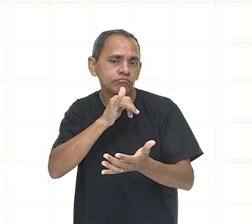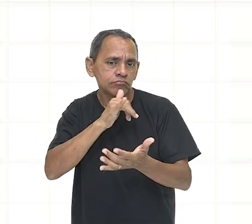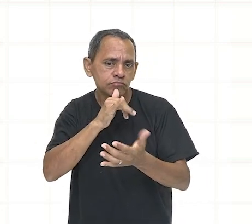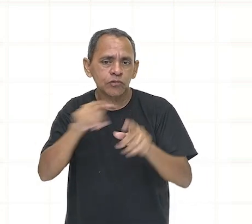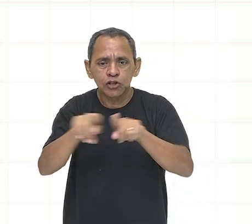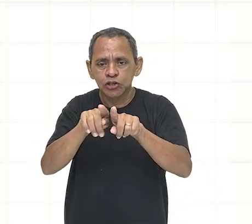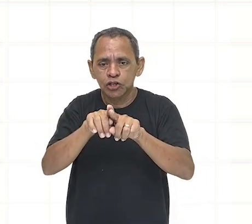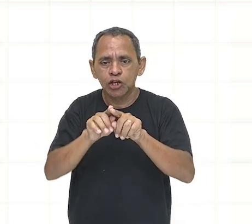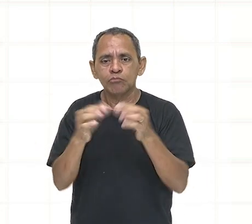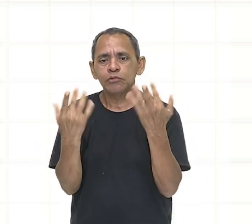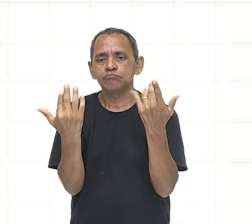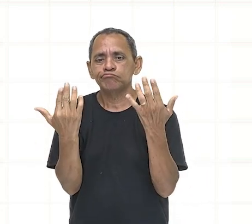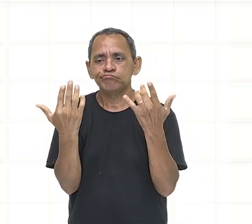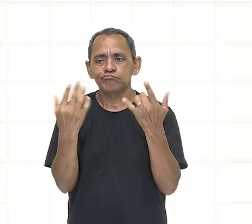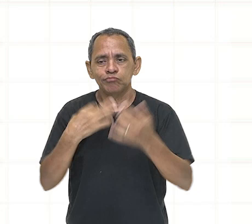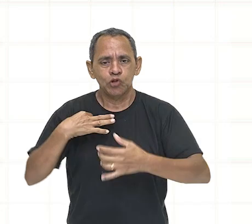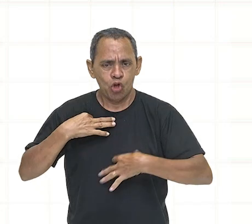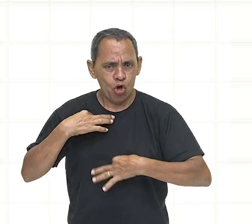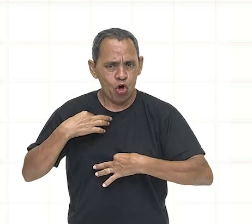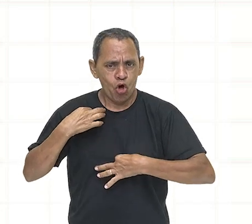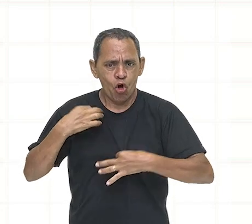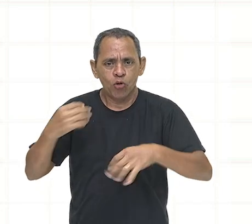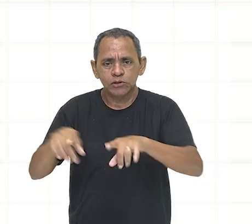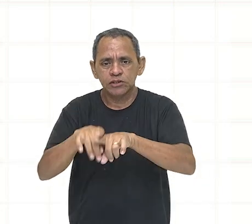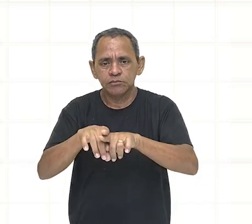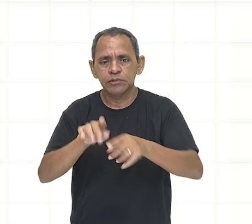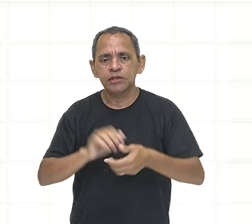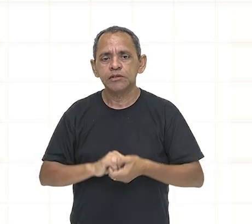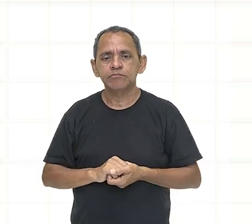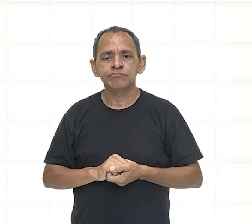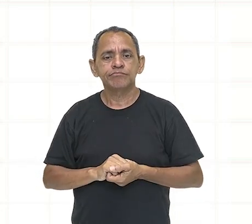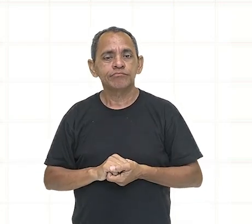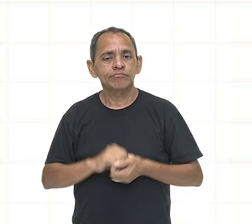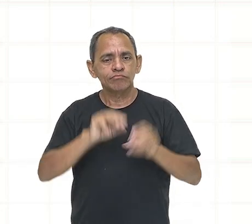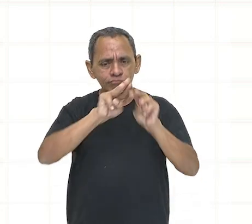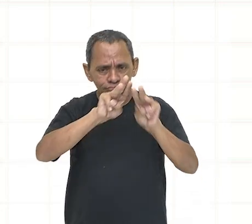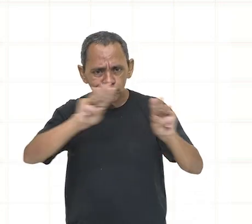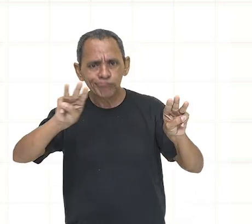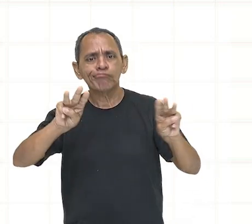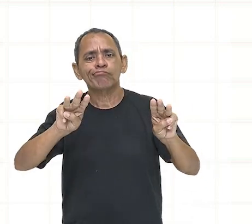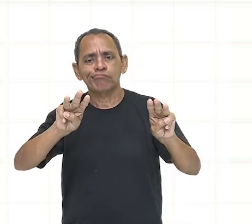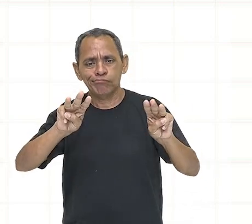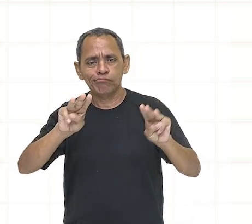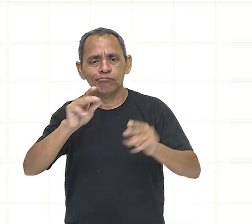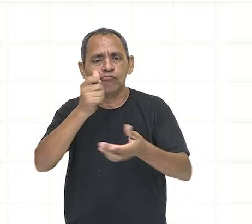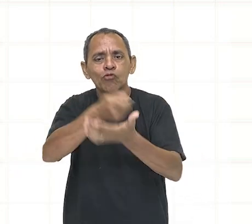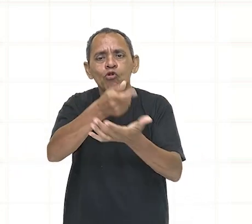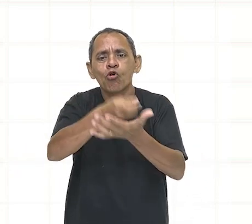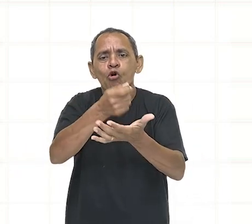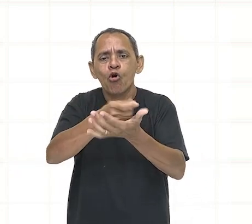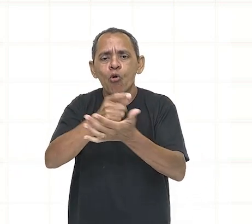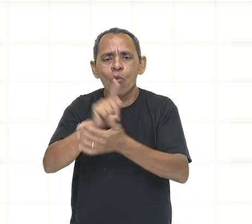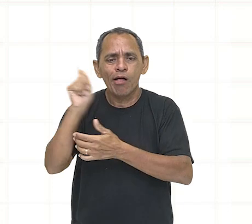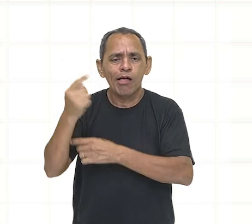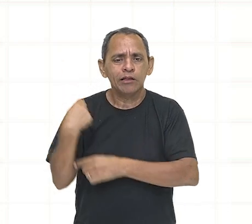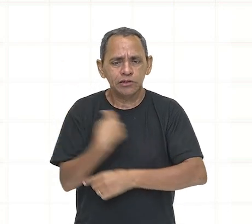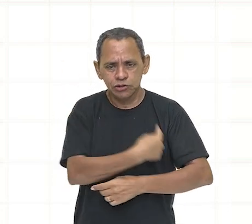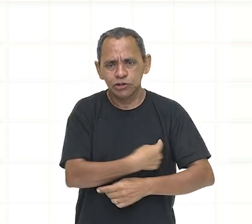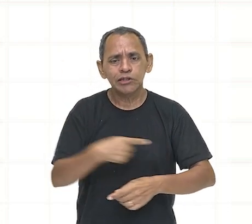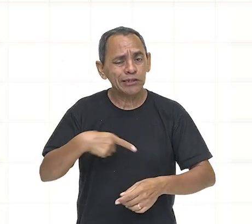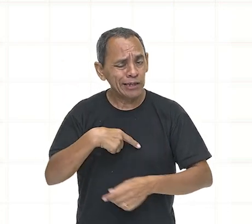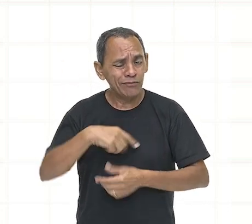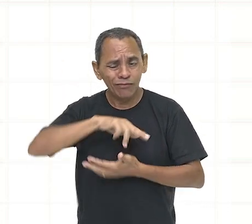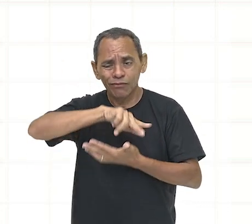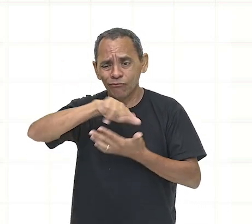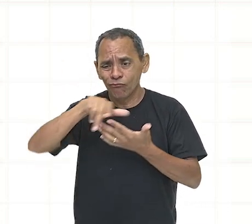têxteis. Observai aí aqueles sites de compras da China e você vai entender do que a gente está falando, tem de tudo,